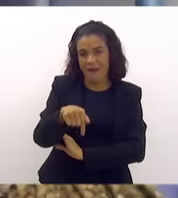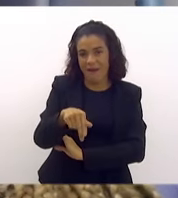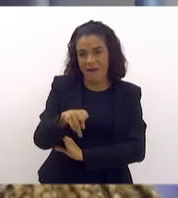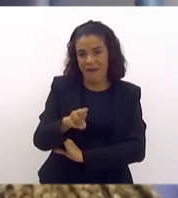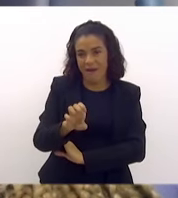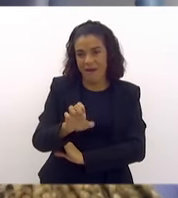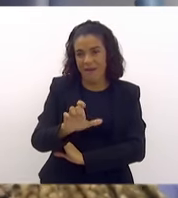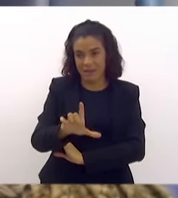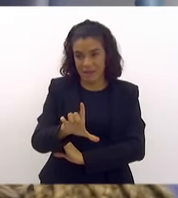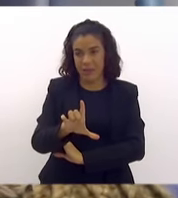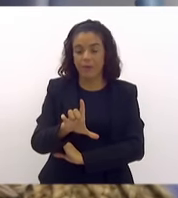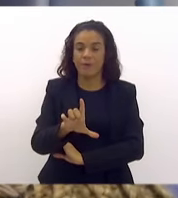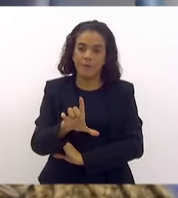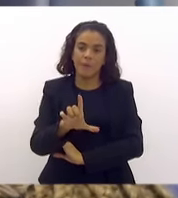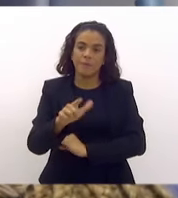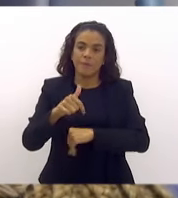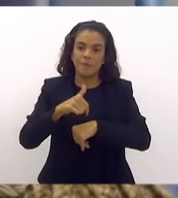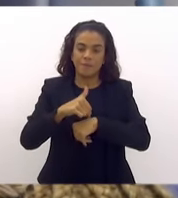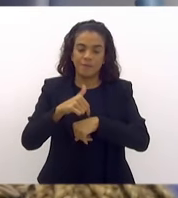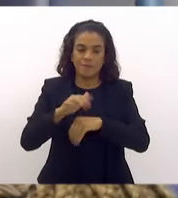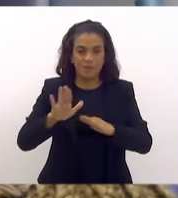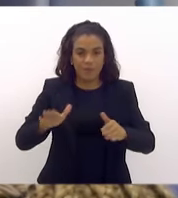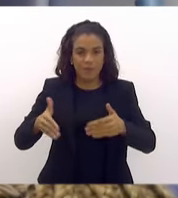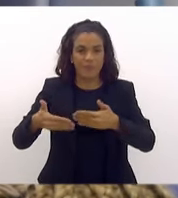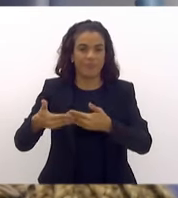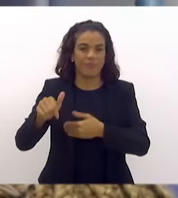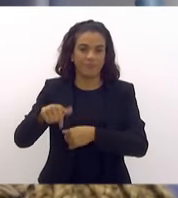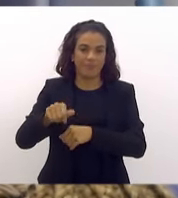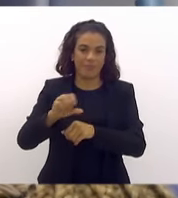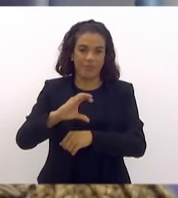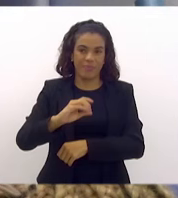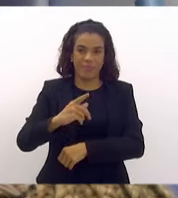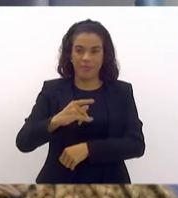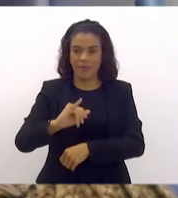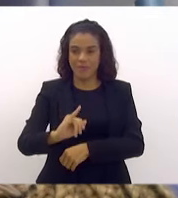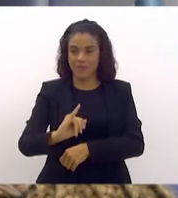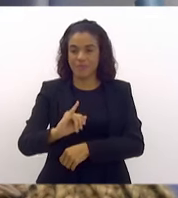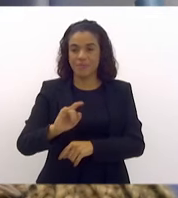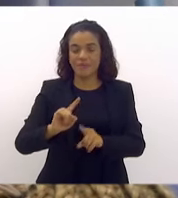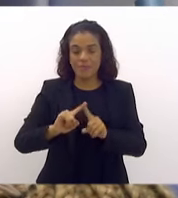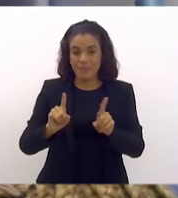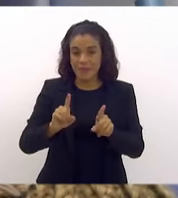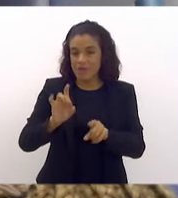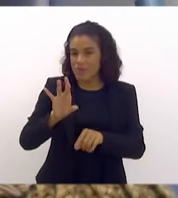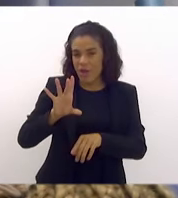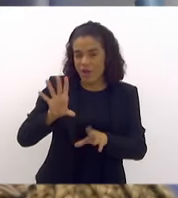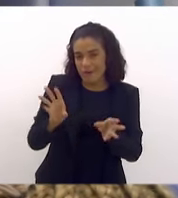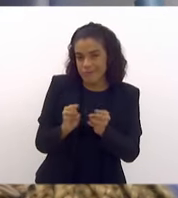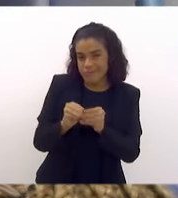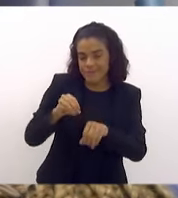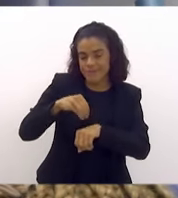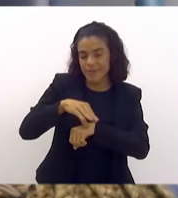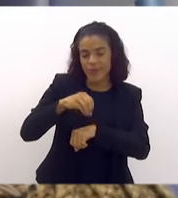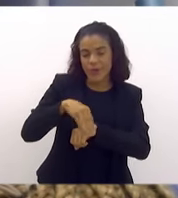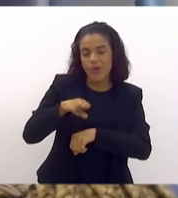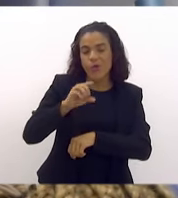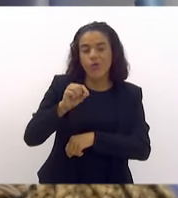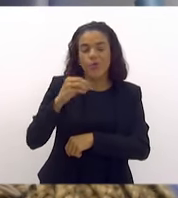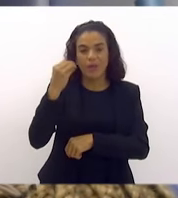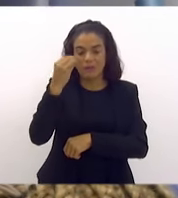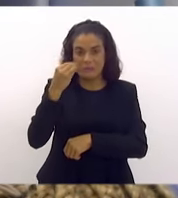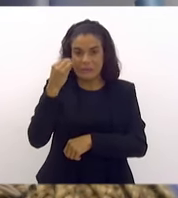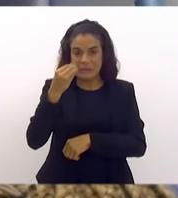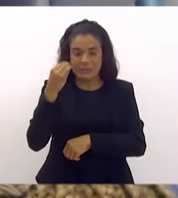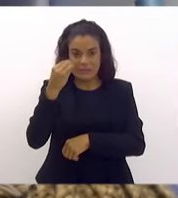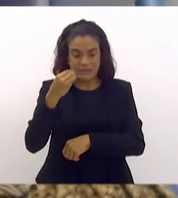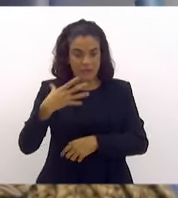eh nos momentos finais desta CPI mas só para passar para vocês o que foi um assombro né